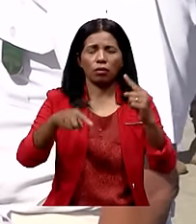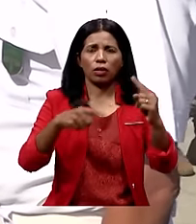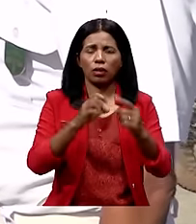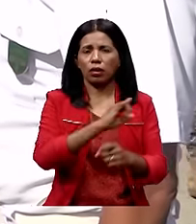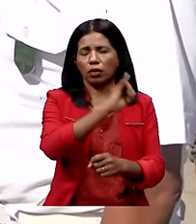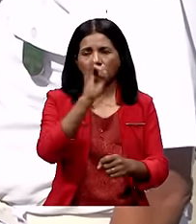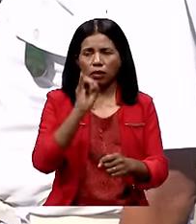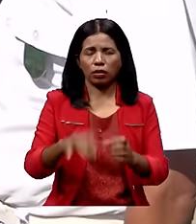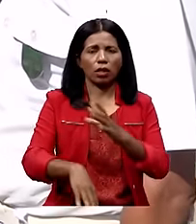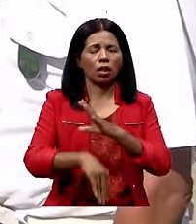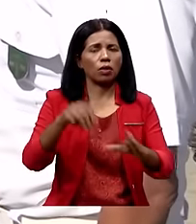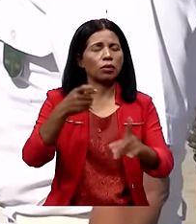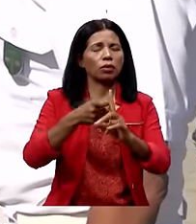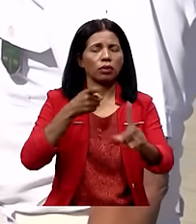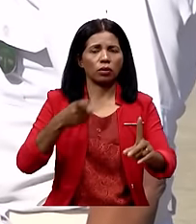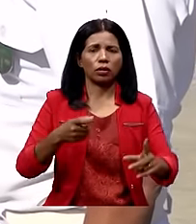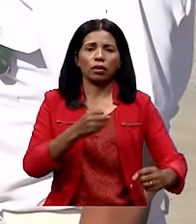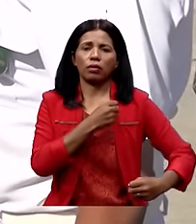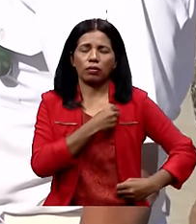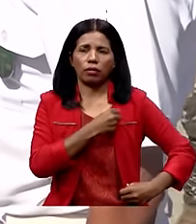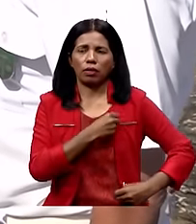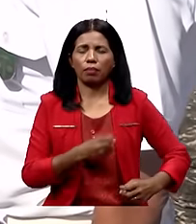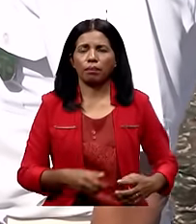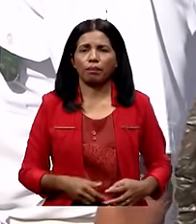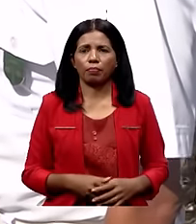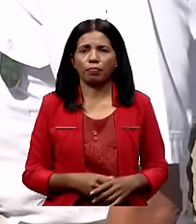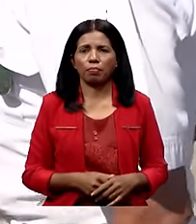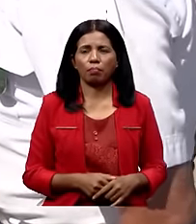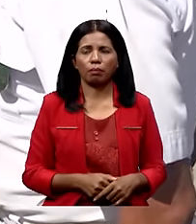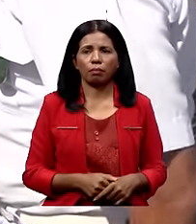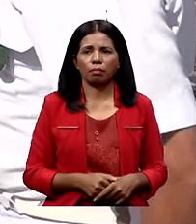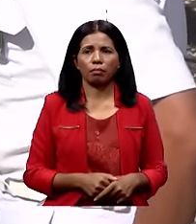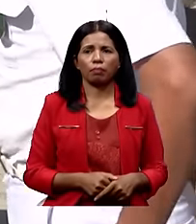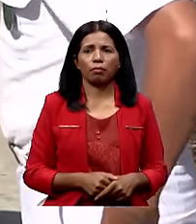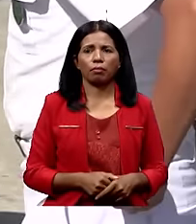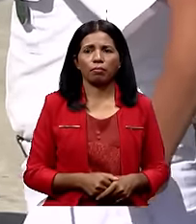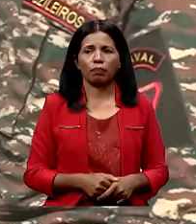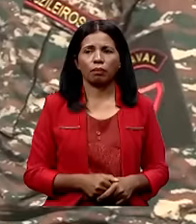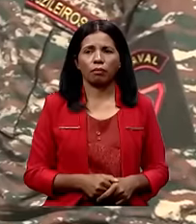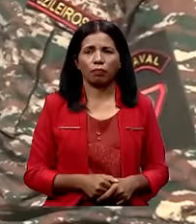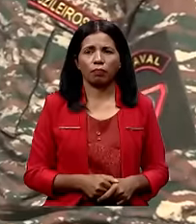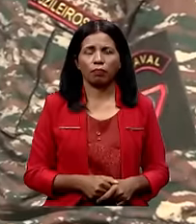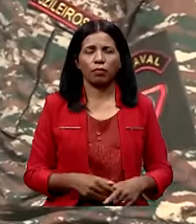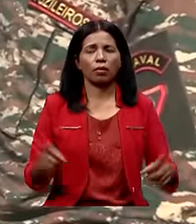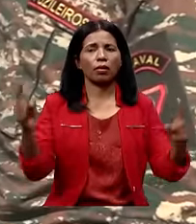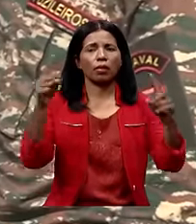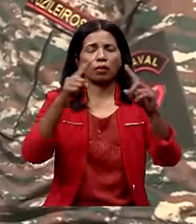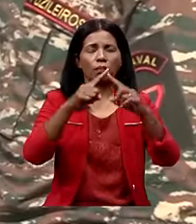identifica seja sai husi vida militar. Tu testemunha, ba militar